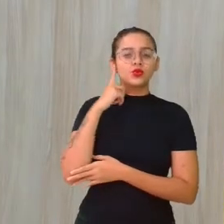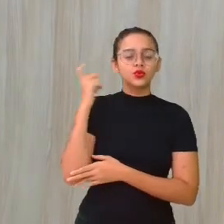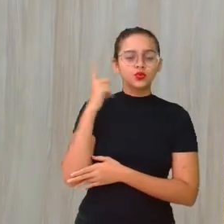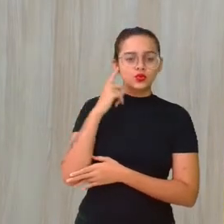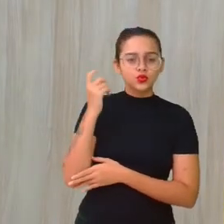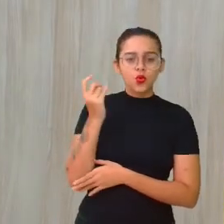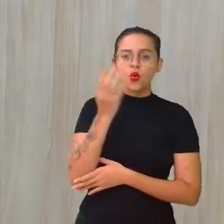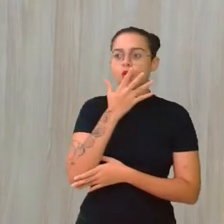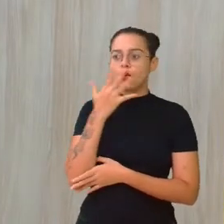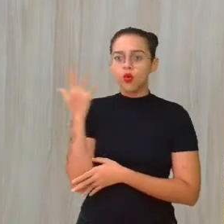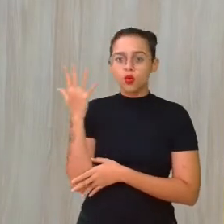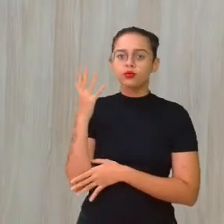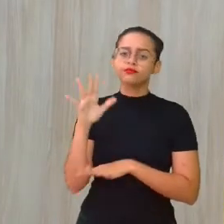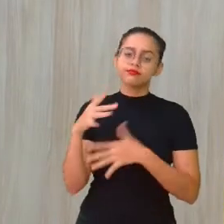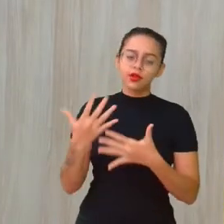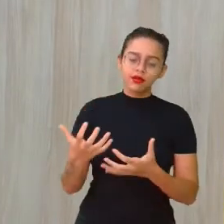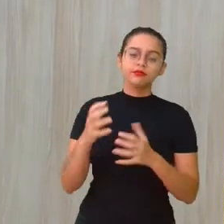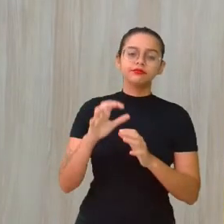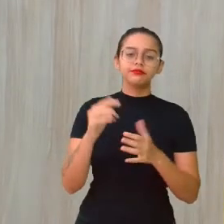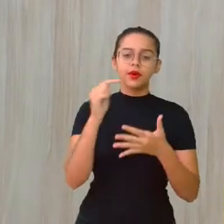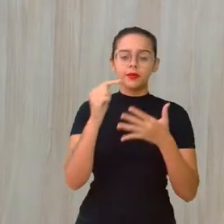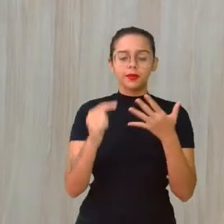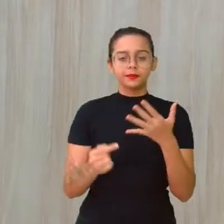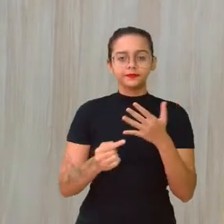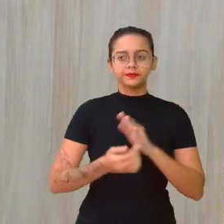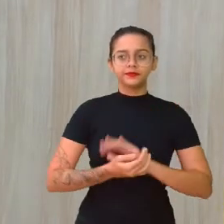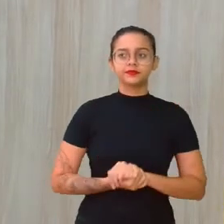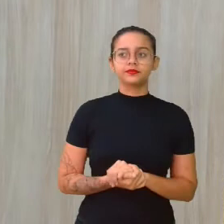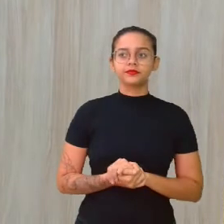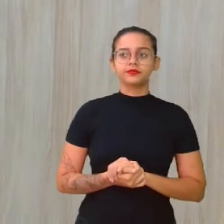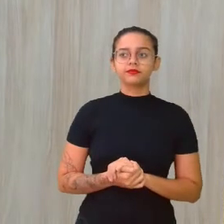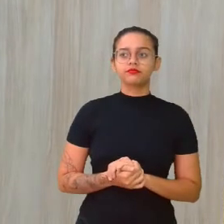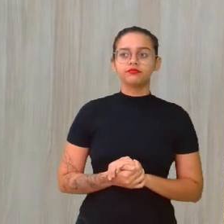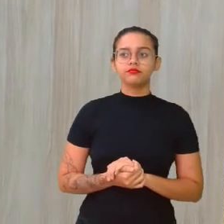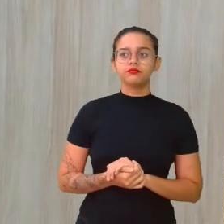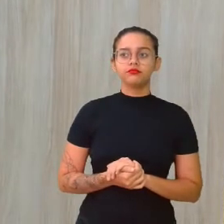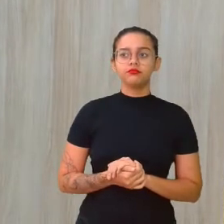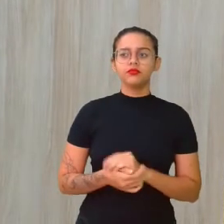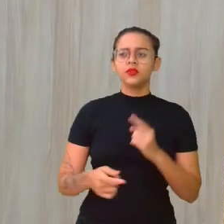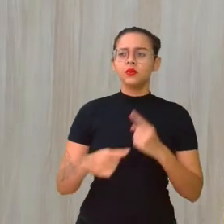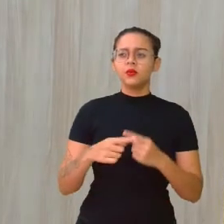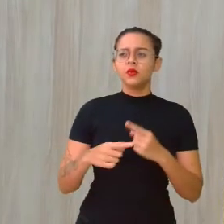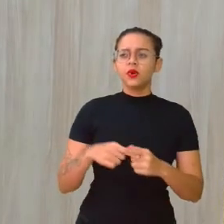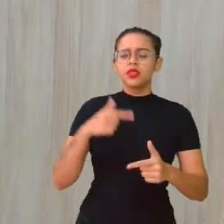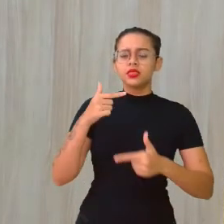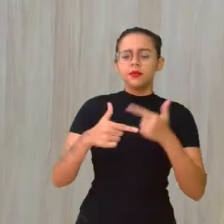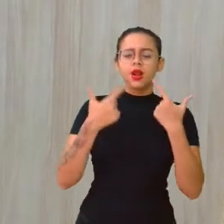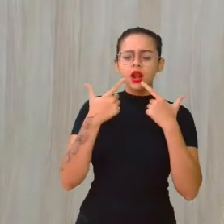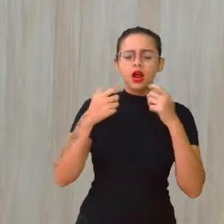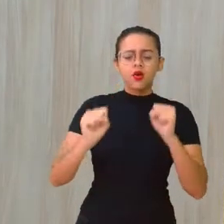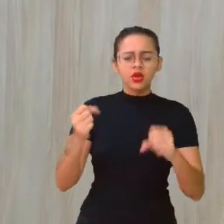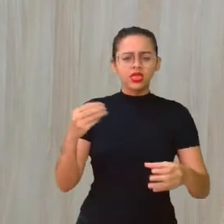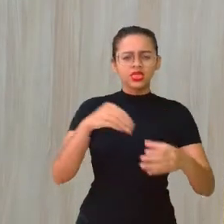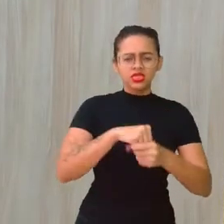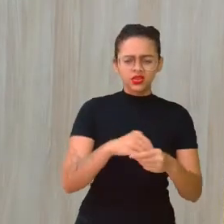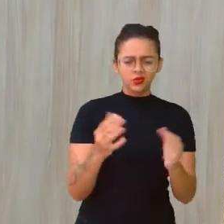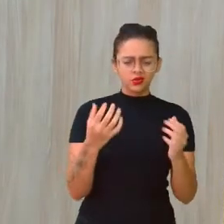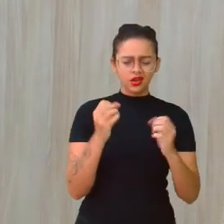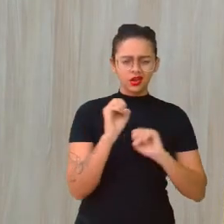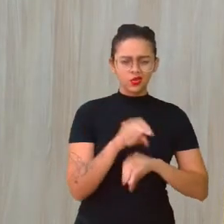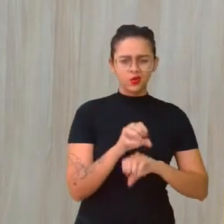sons, cores e assim por diante. E por que trabalhar da linguagem dentro da educação,